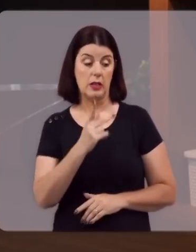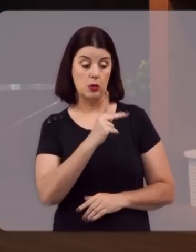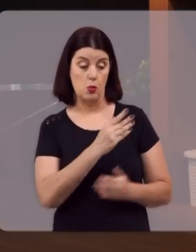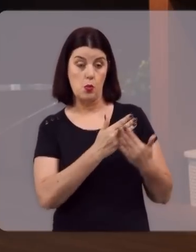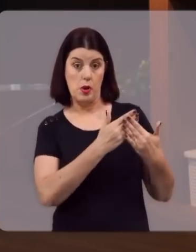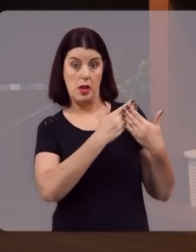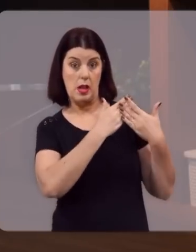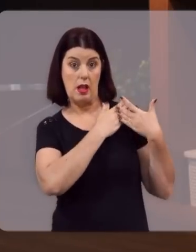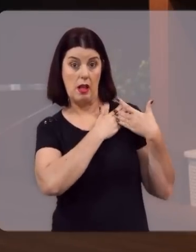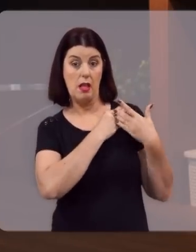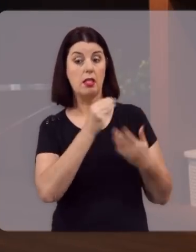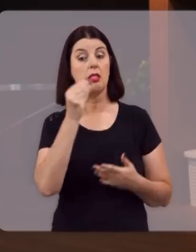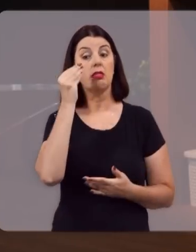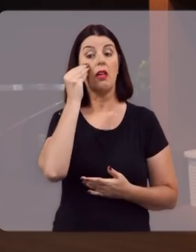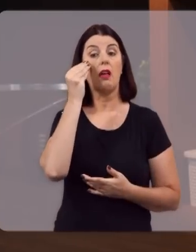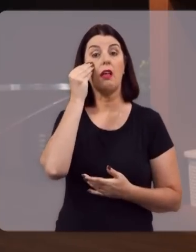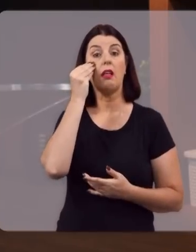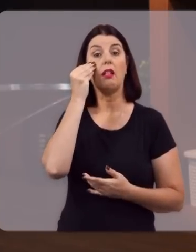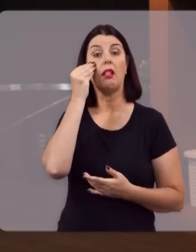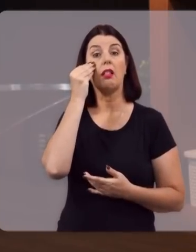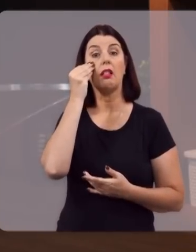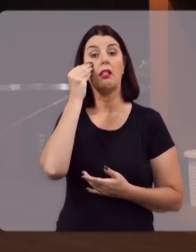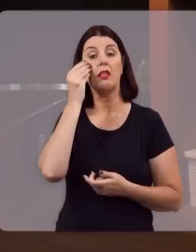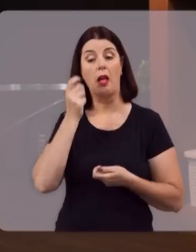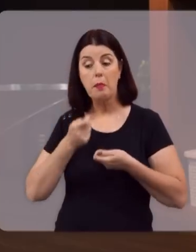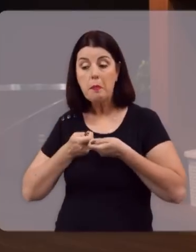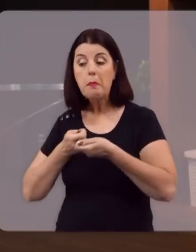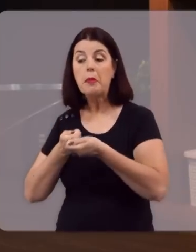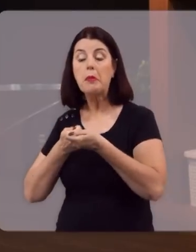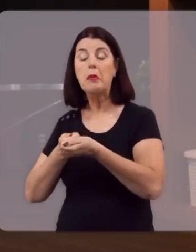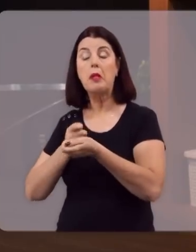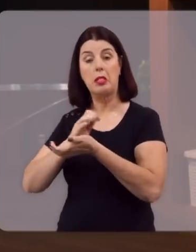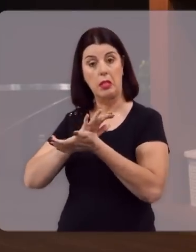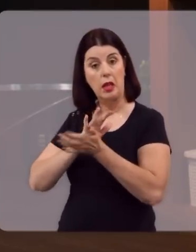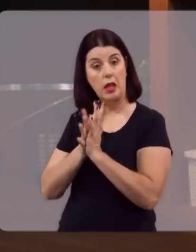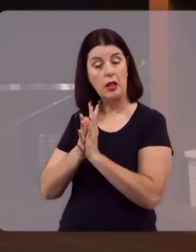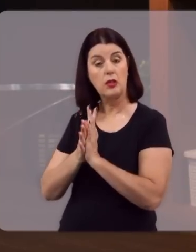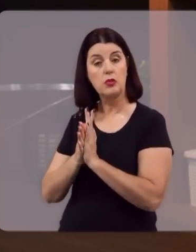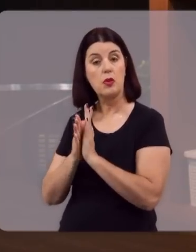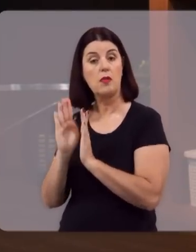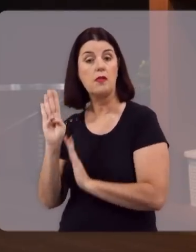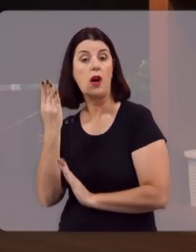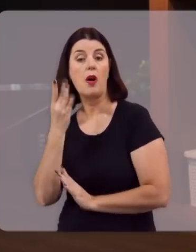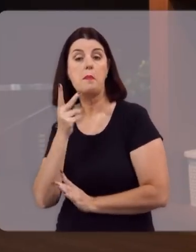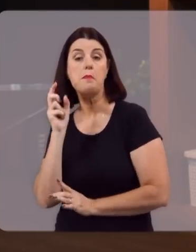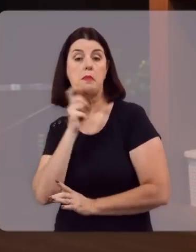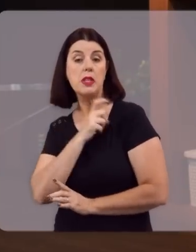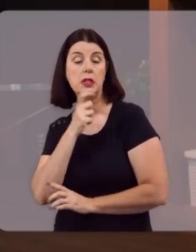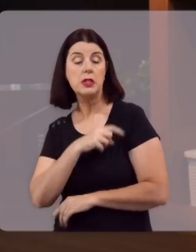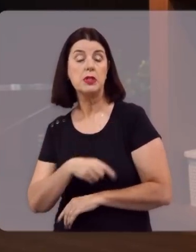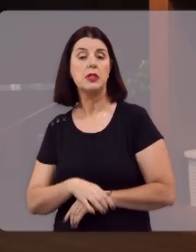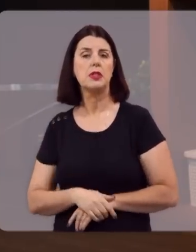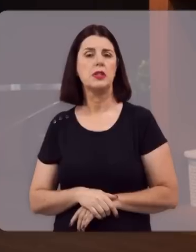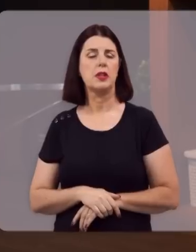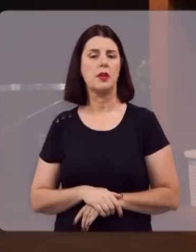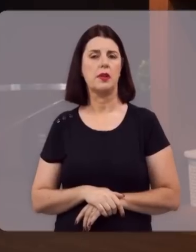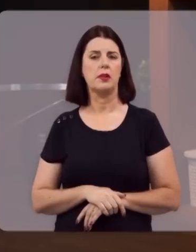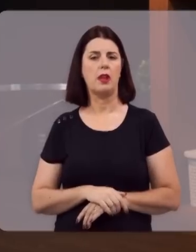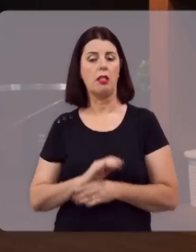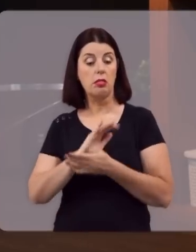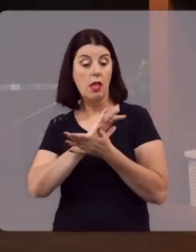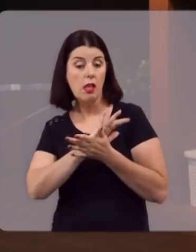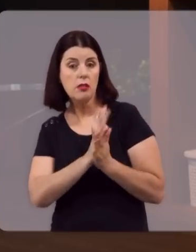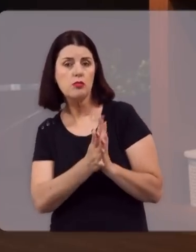Seu papel é tentar, é corromper, é enganar, é mentir,